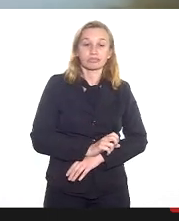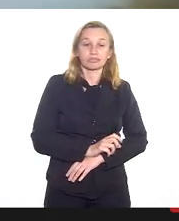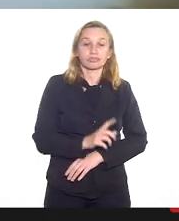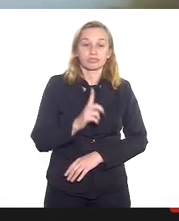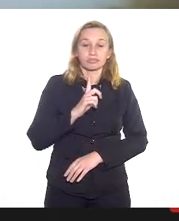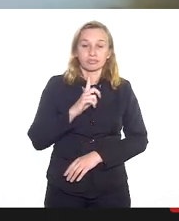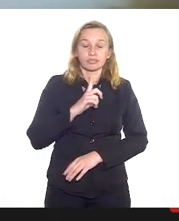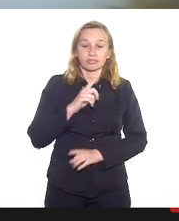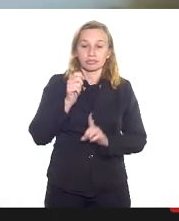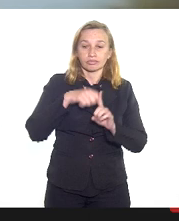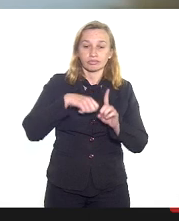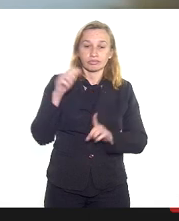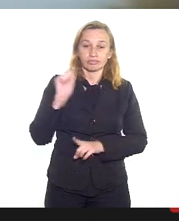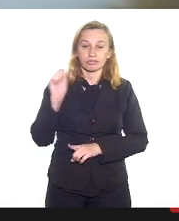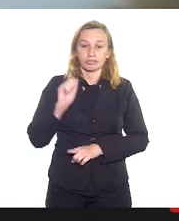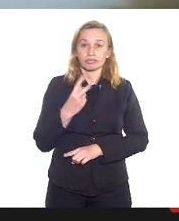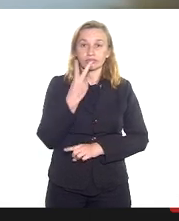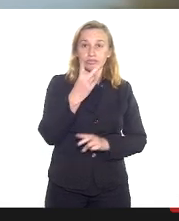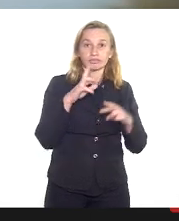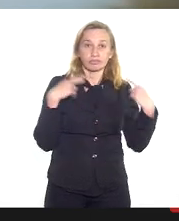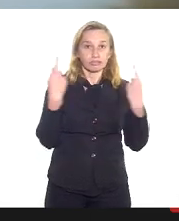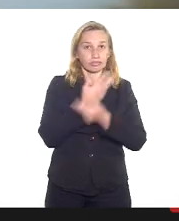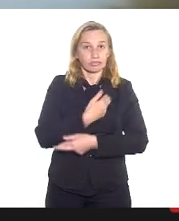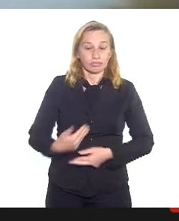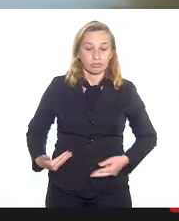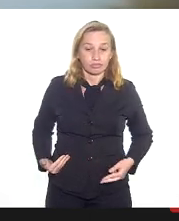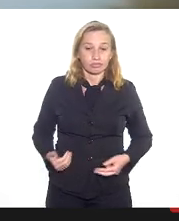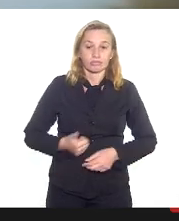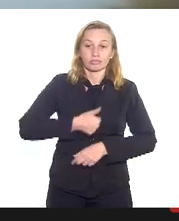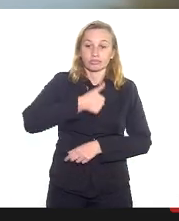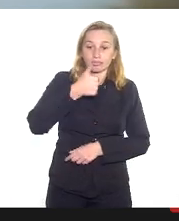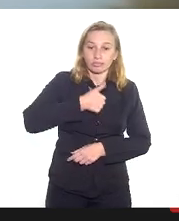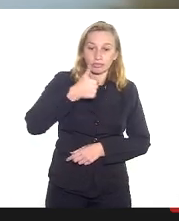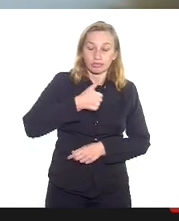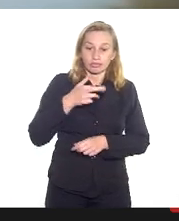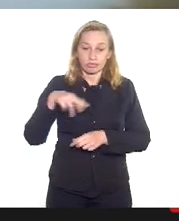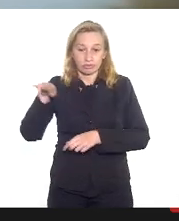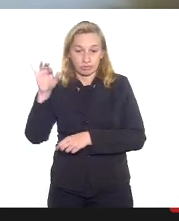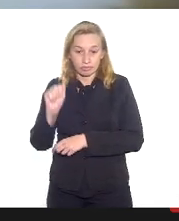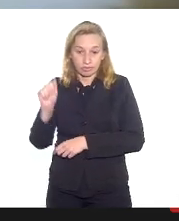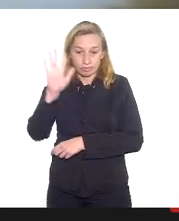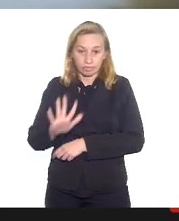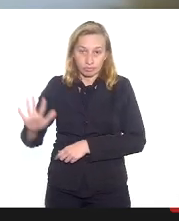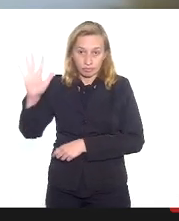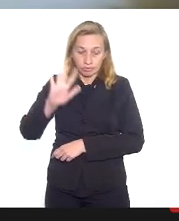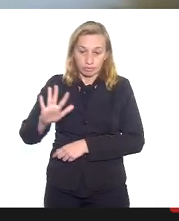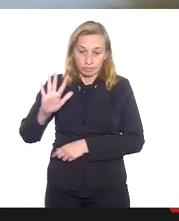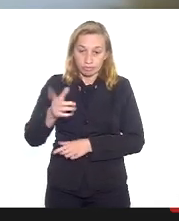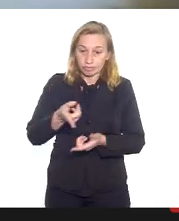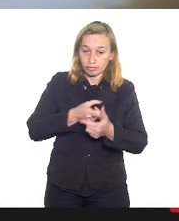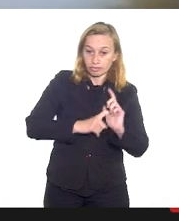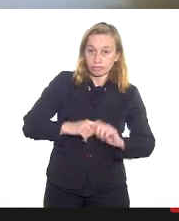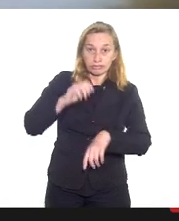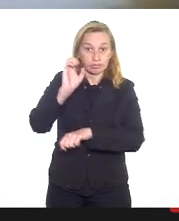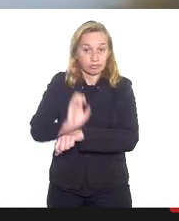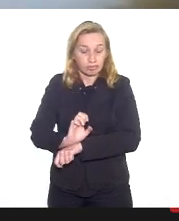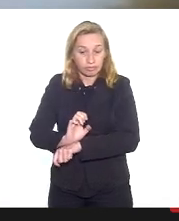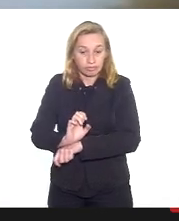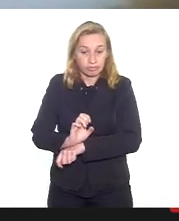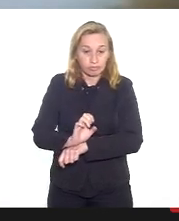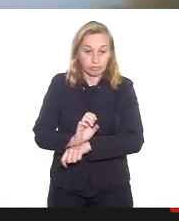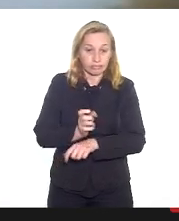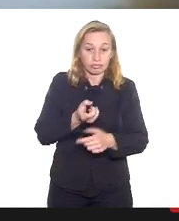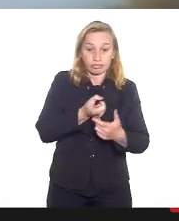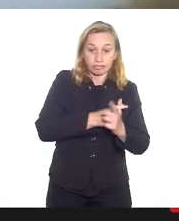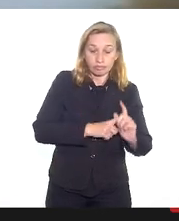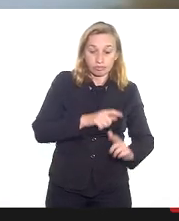no mês de agosto 2 audiências públicas. A primeira com a Procuradoria-Geral do Estado sobre dívida ativa,